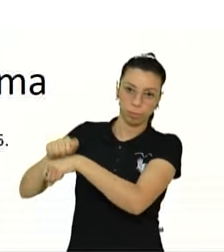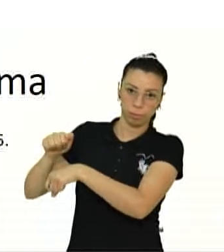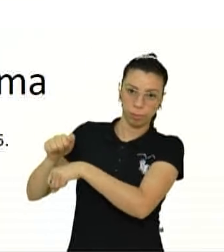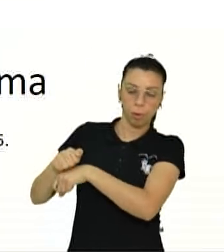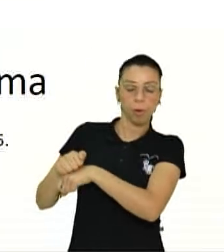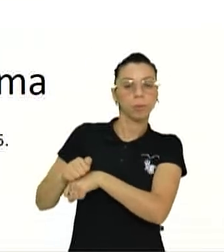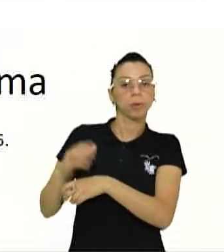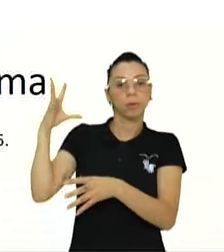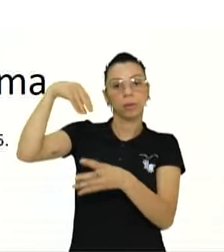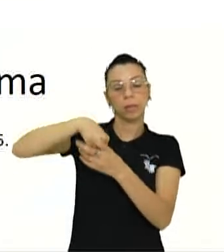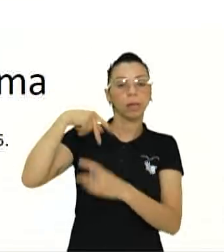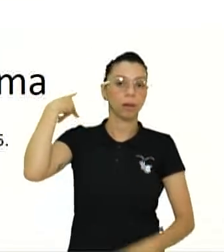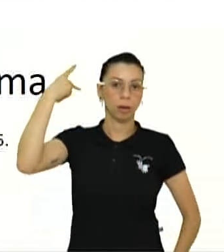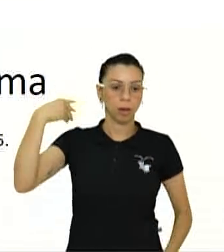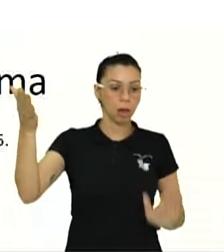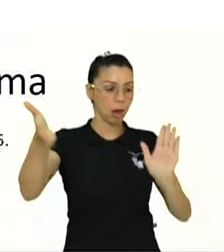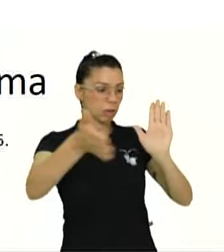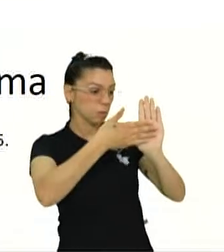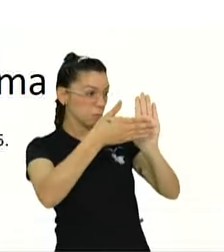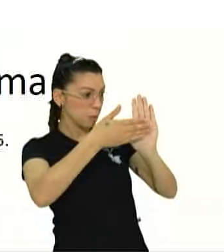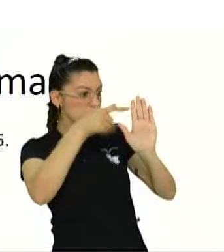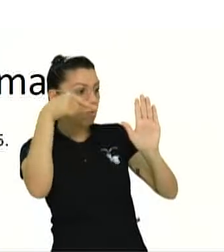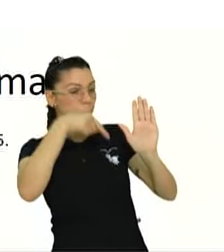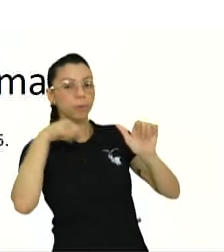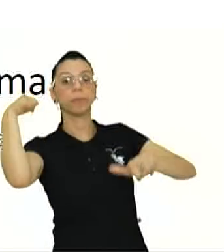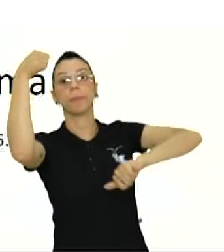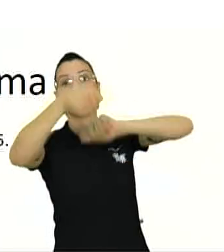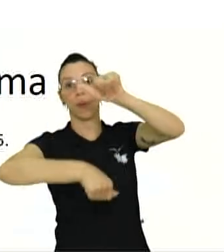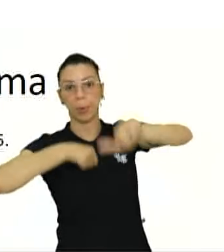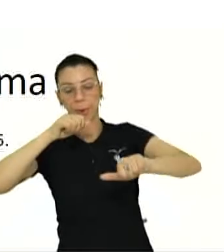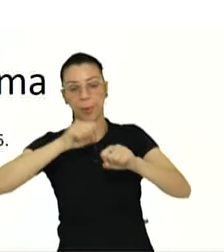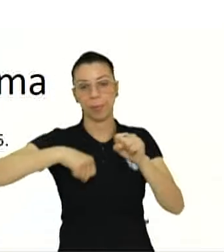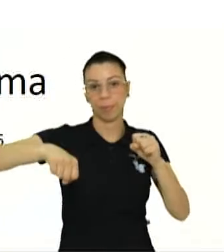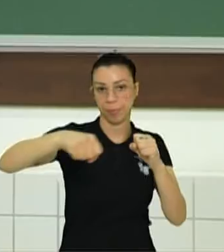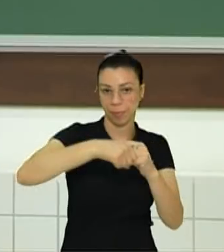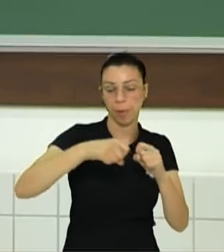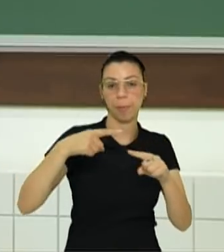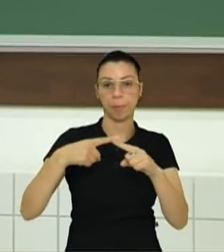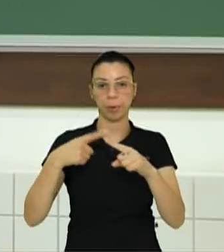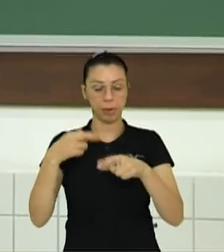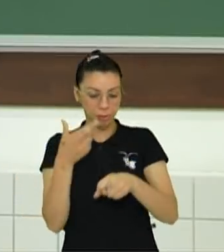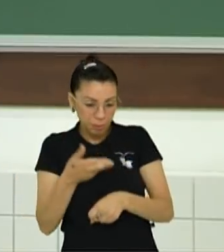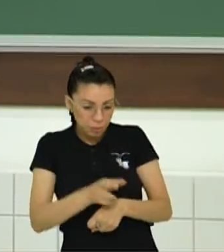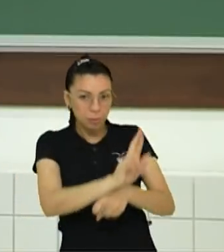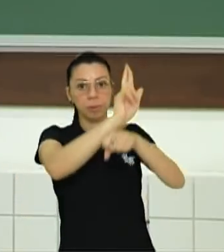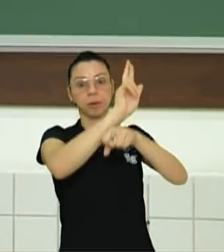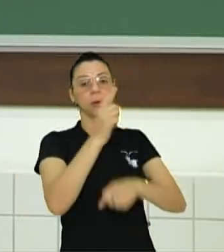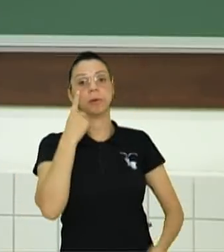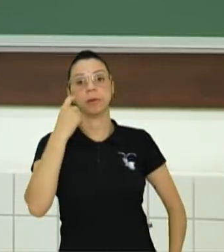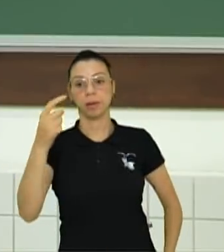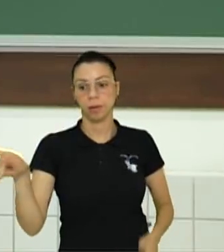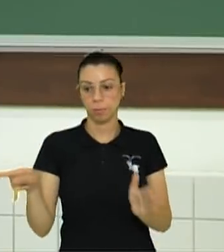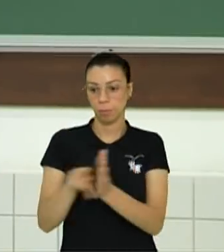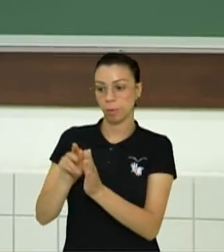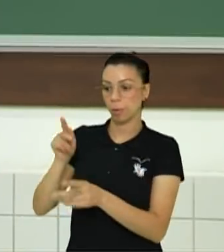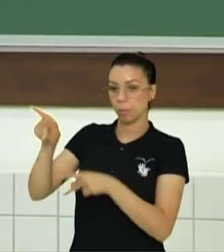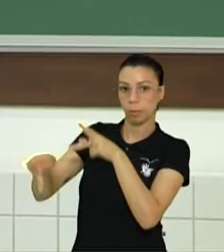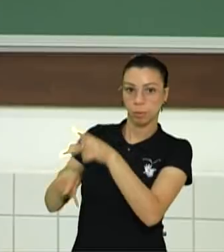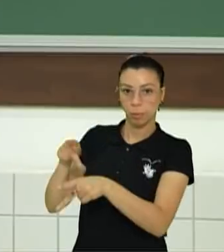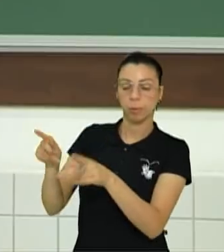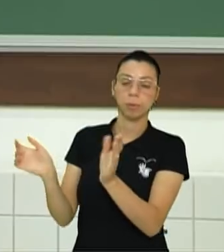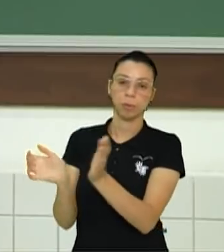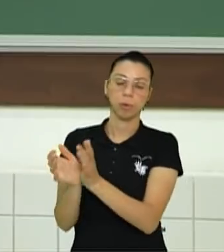propõem grandes mudanças na sociedade. Eles estão representando os interesses dos plebeus, e uma delas, me chama muita atenção, era a